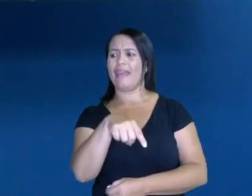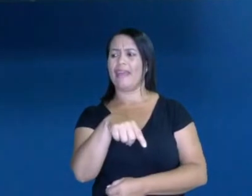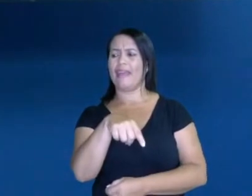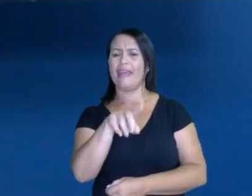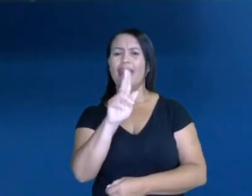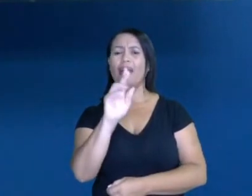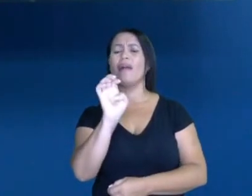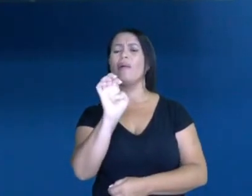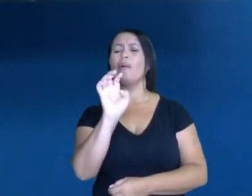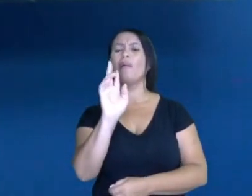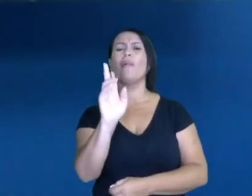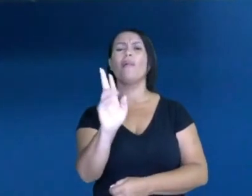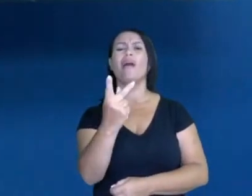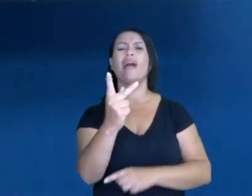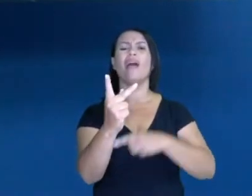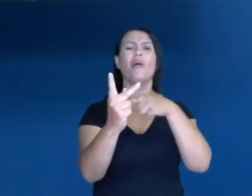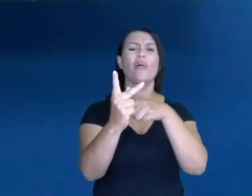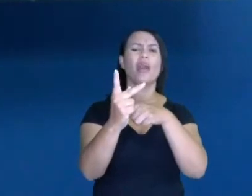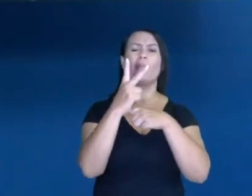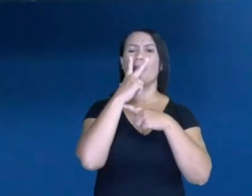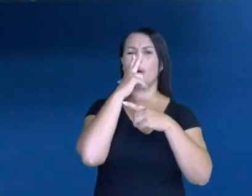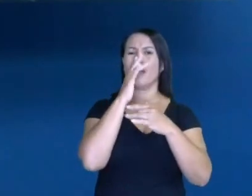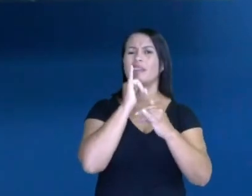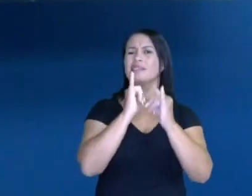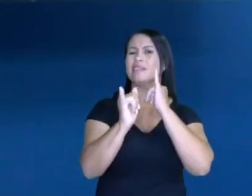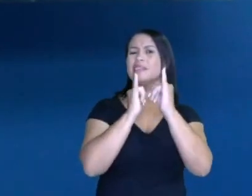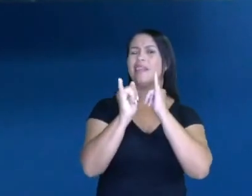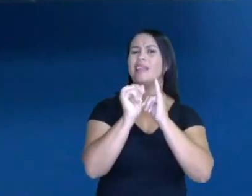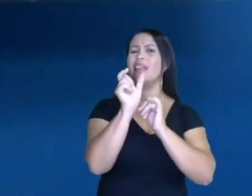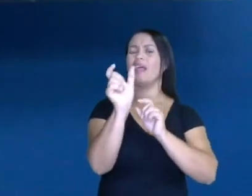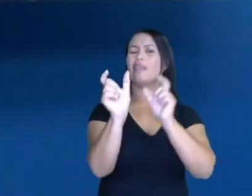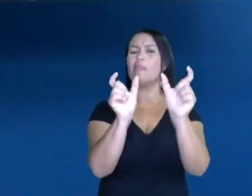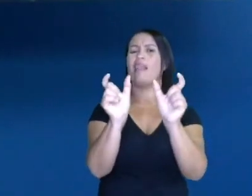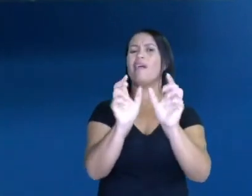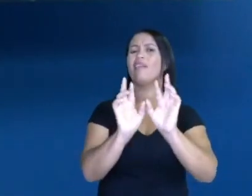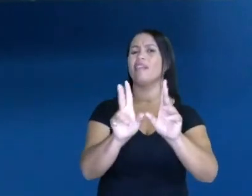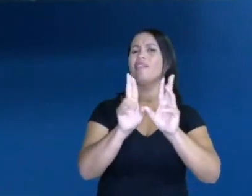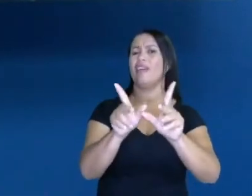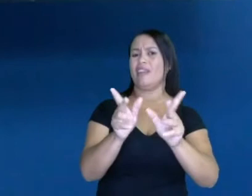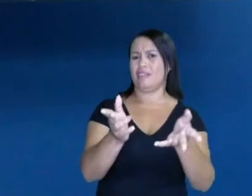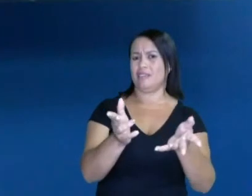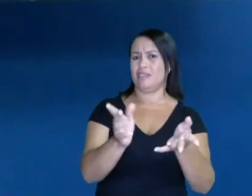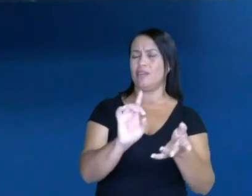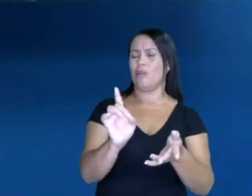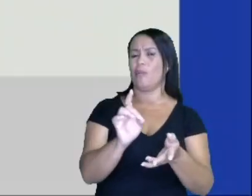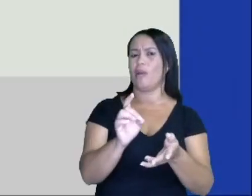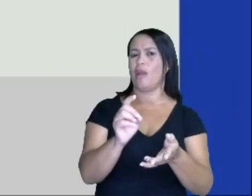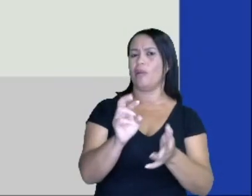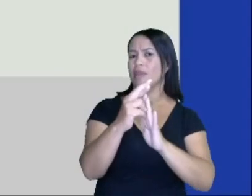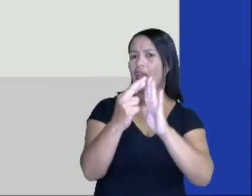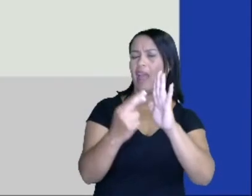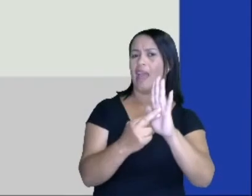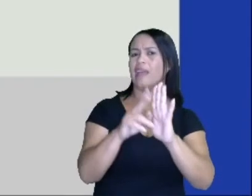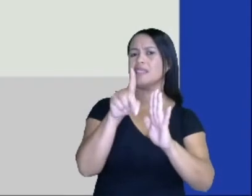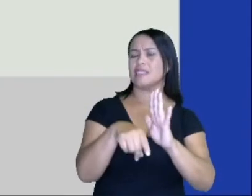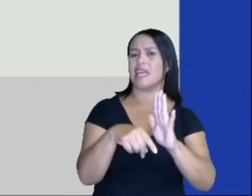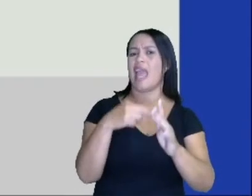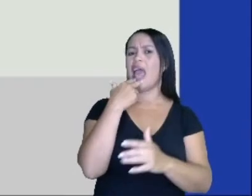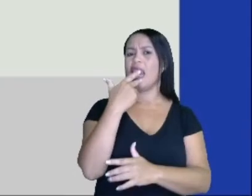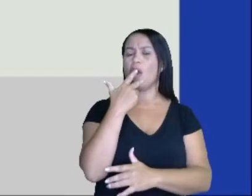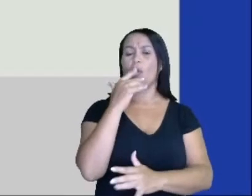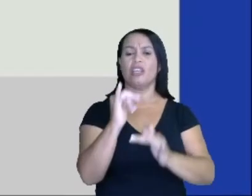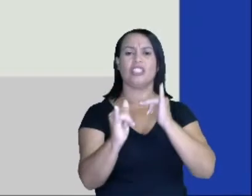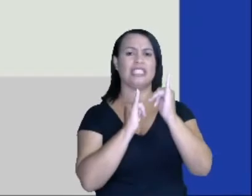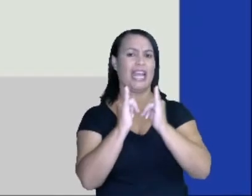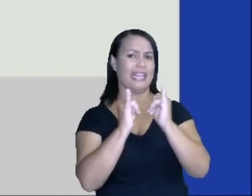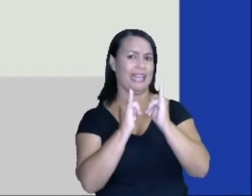é a mesma coisa. É o é da internet, ou seja, o internetês. Não é aquele é mais convencional. Se é a linguagem da